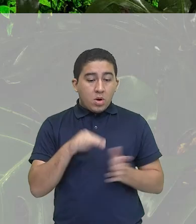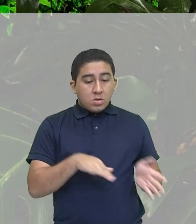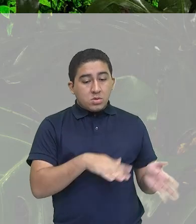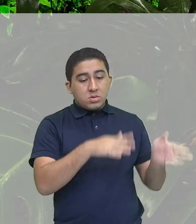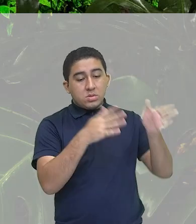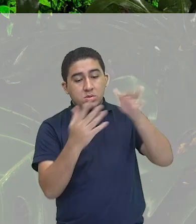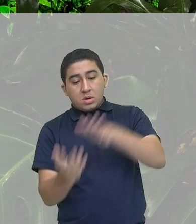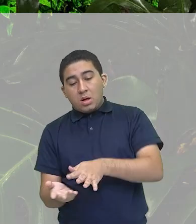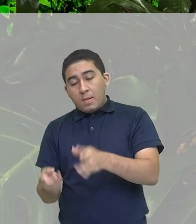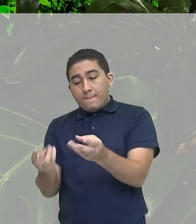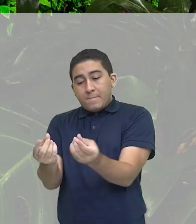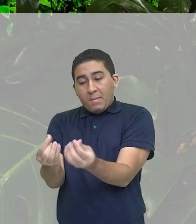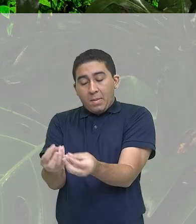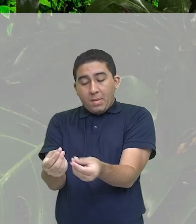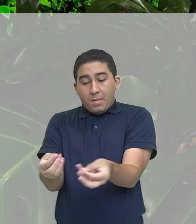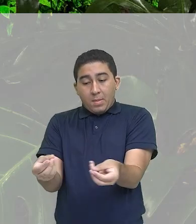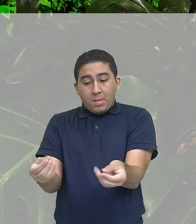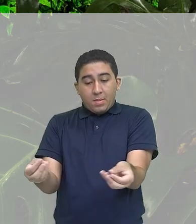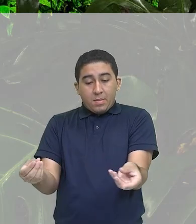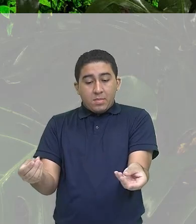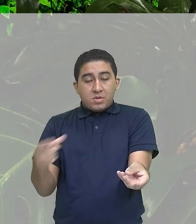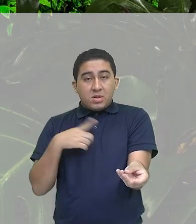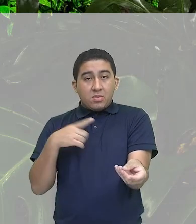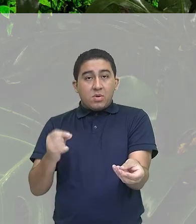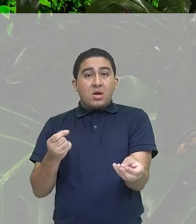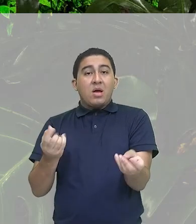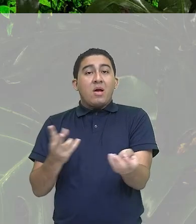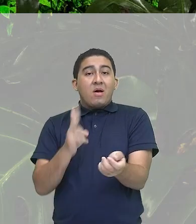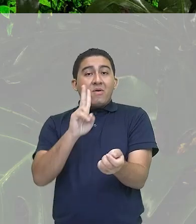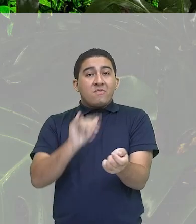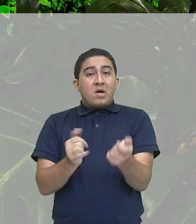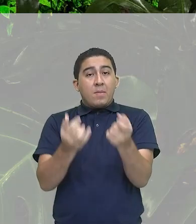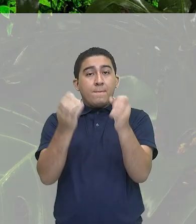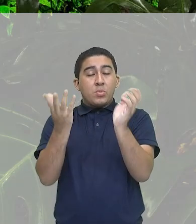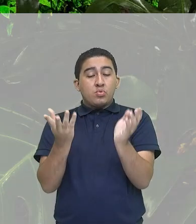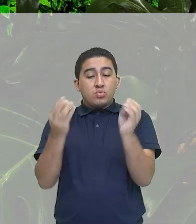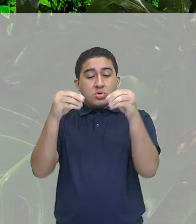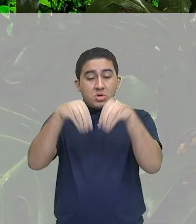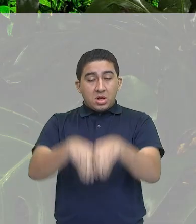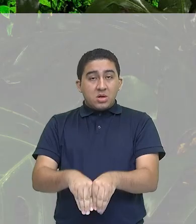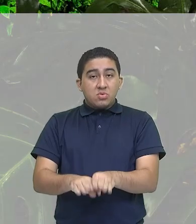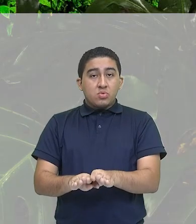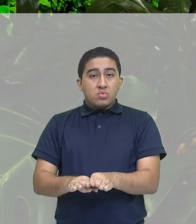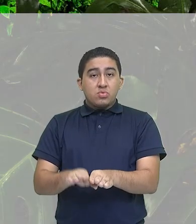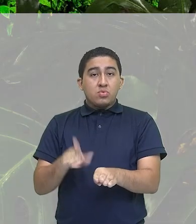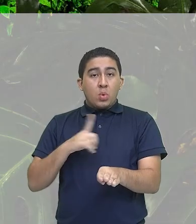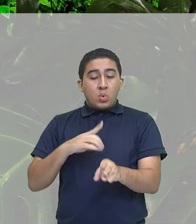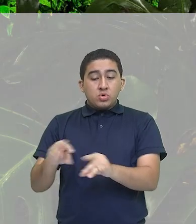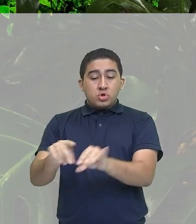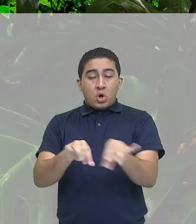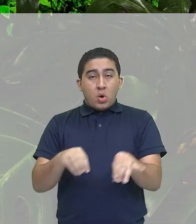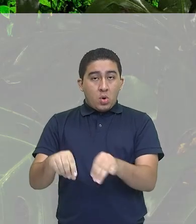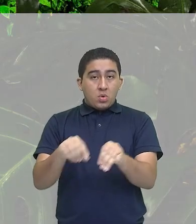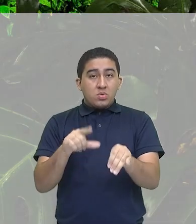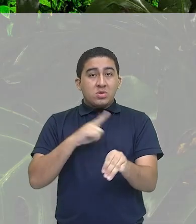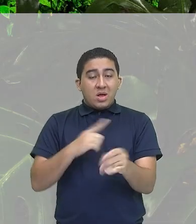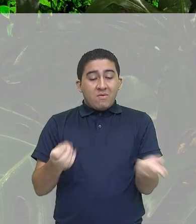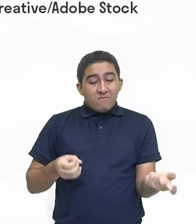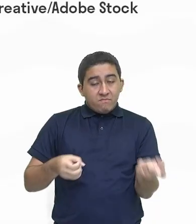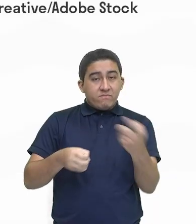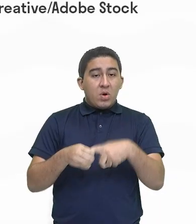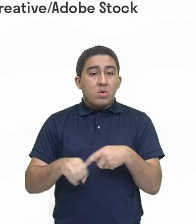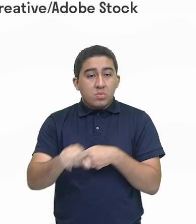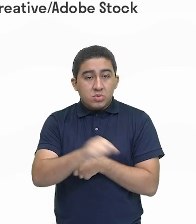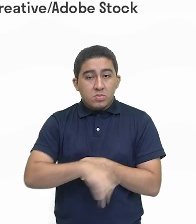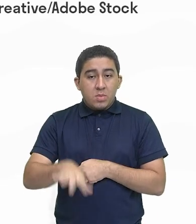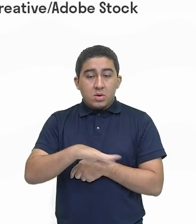são transferidos para o solo, né, fazendo com que esses nutrientes recirculem no ambiente. Vejam